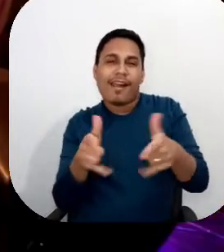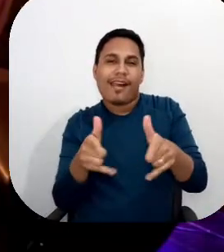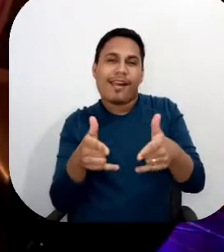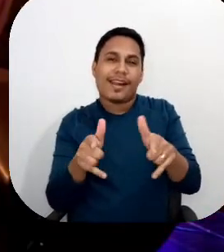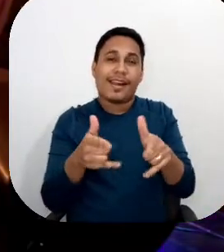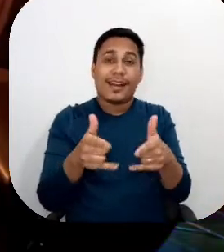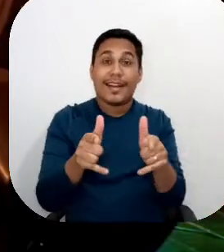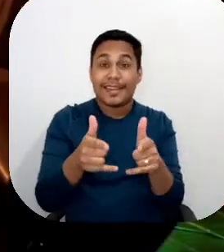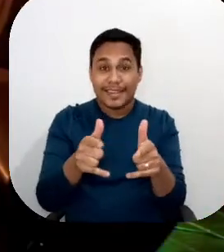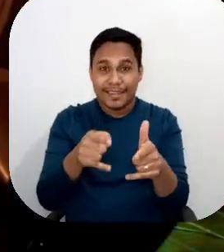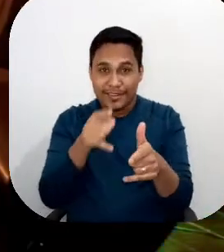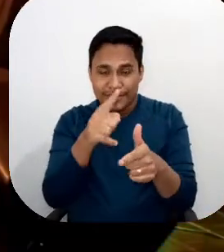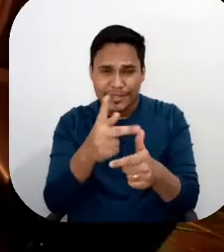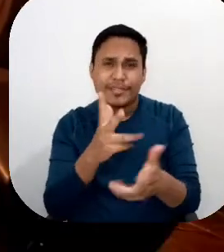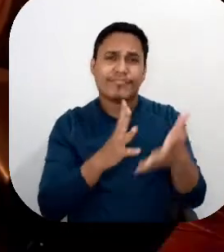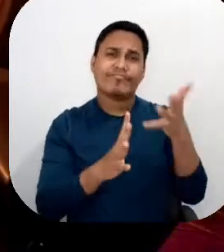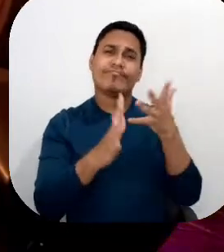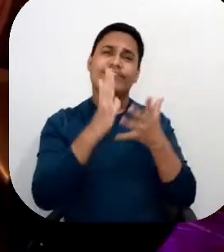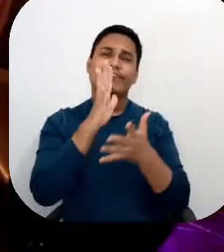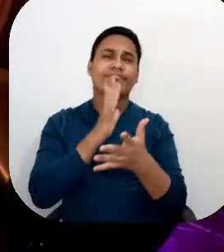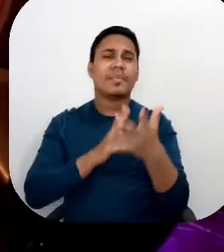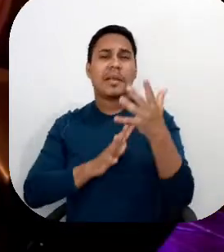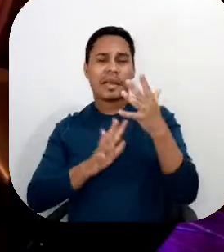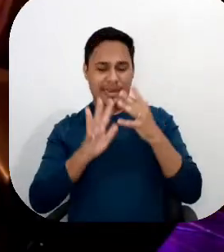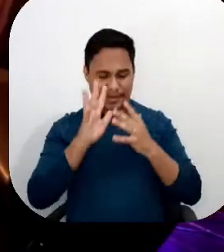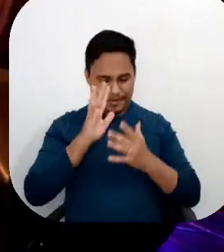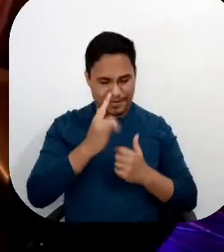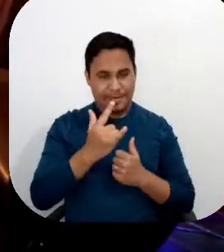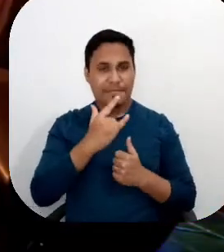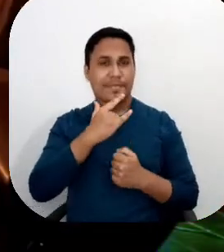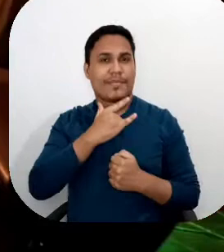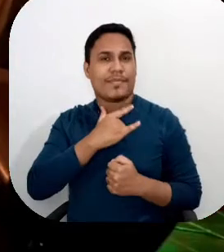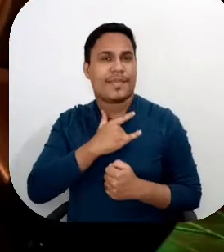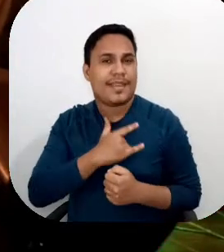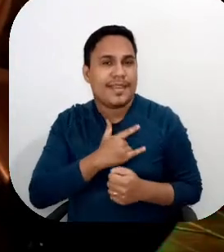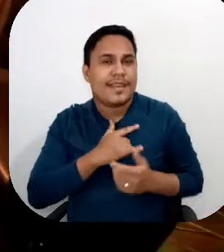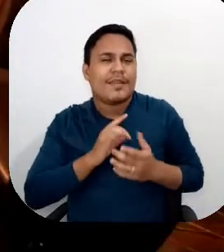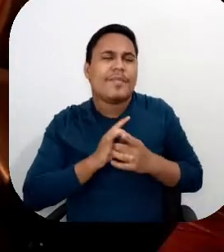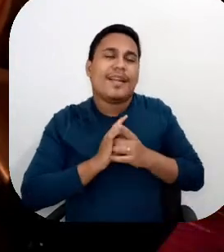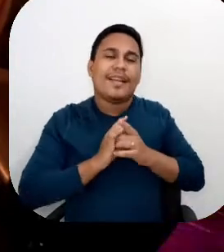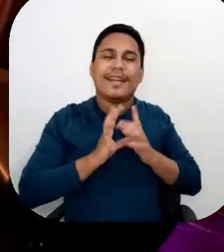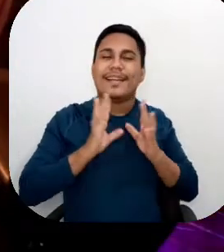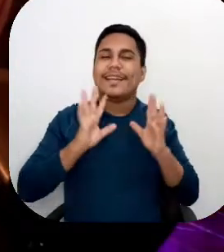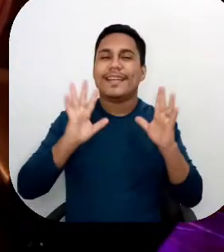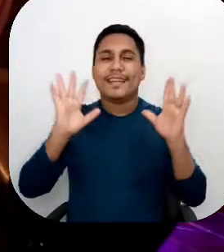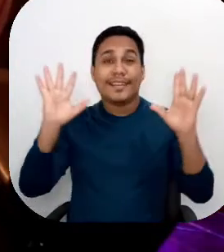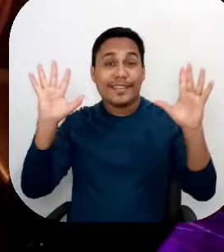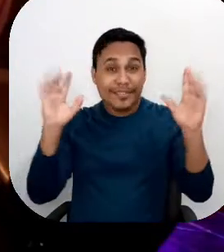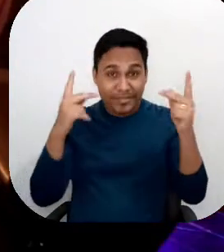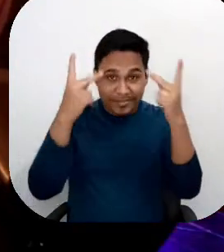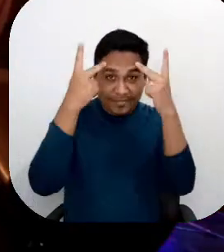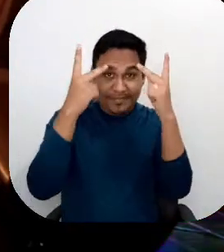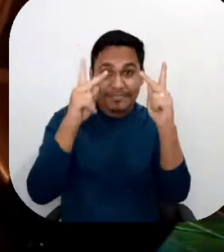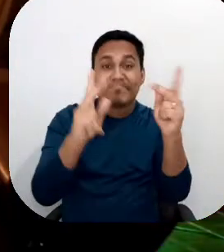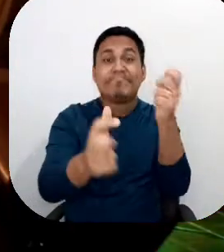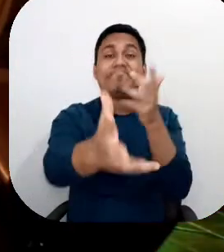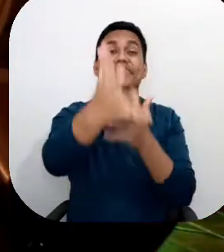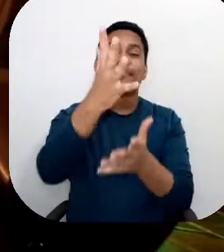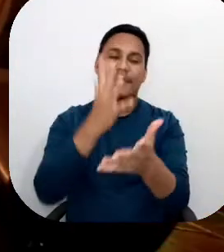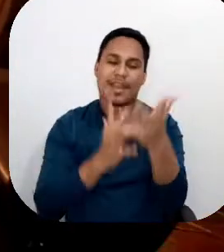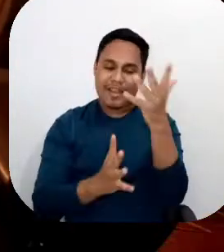me ama, ter liberdade é bom pra você,